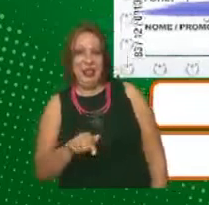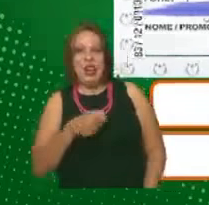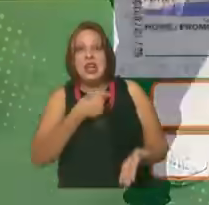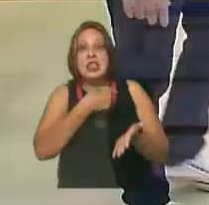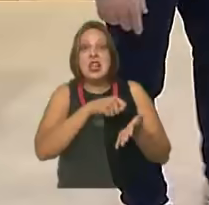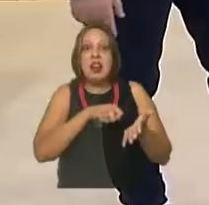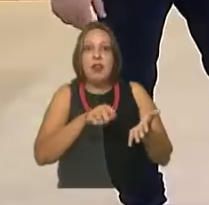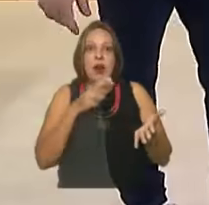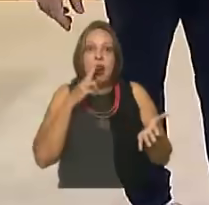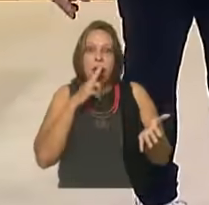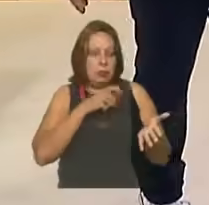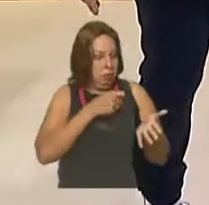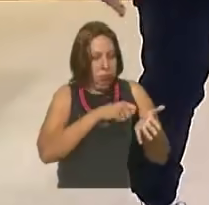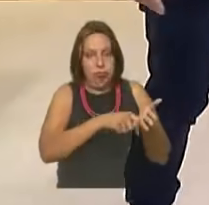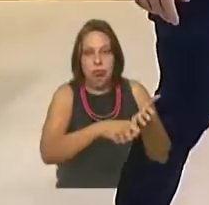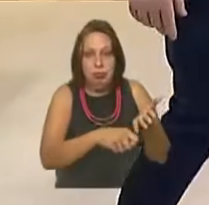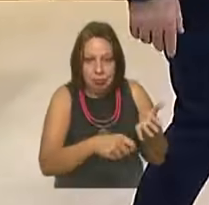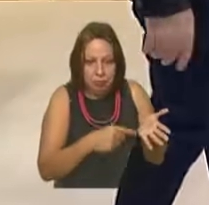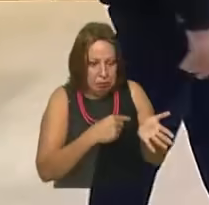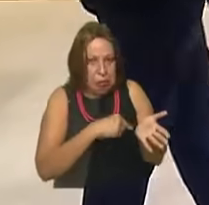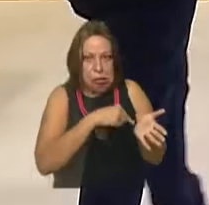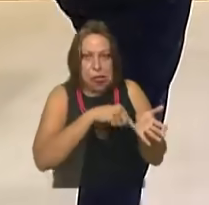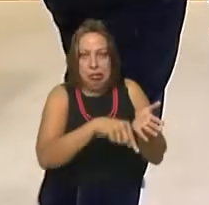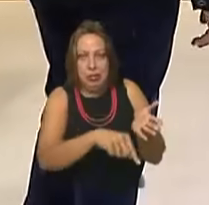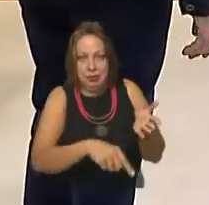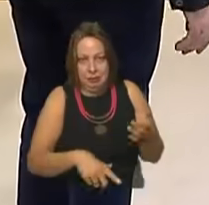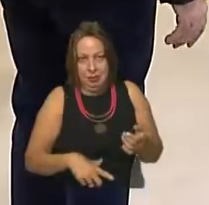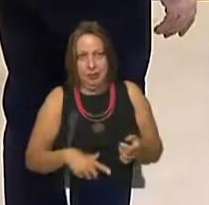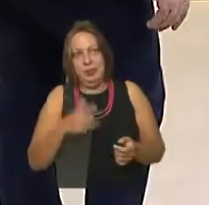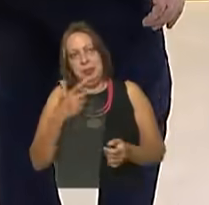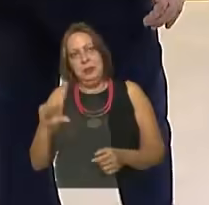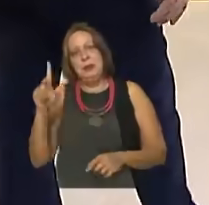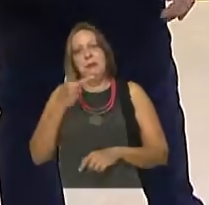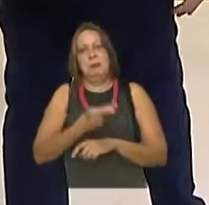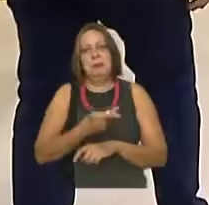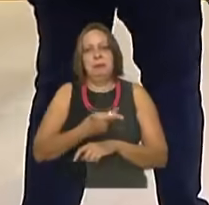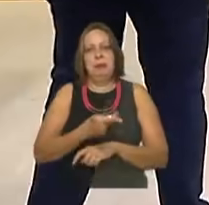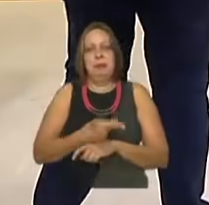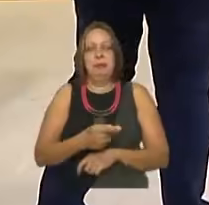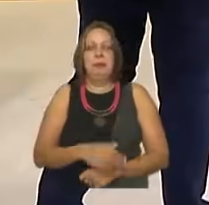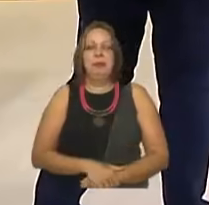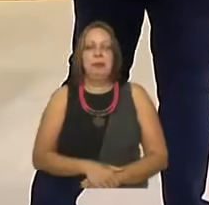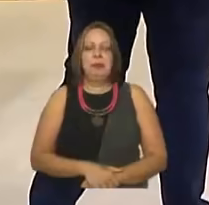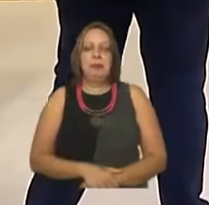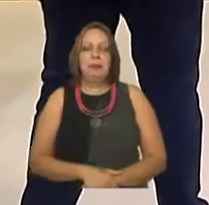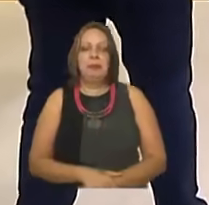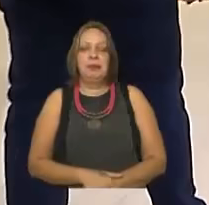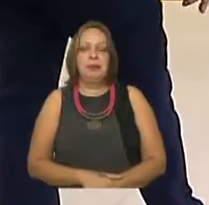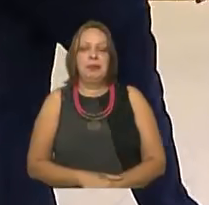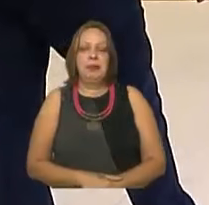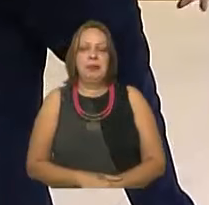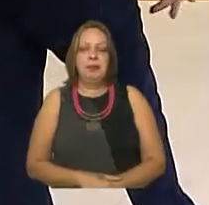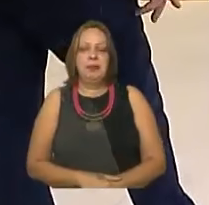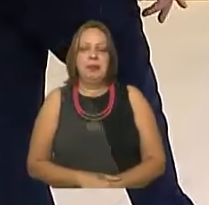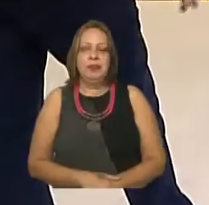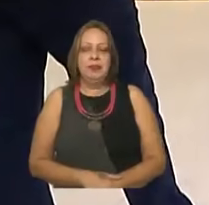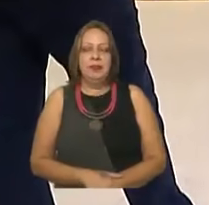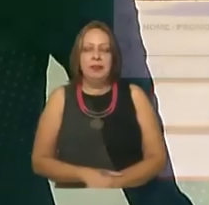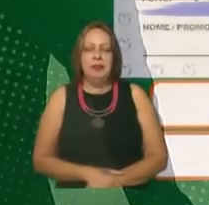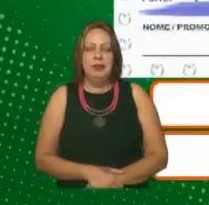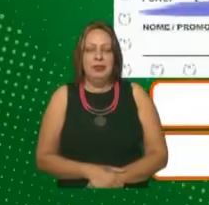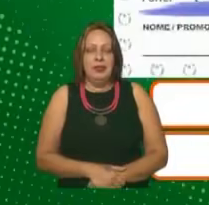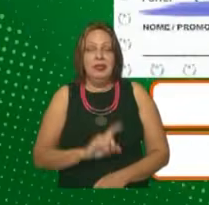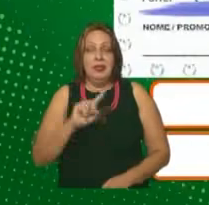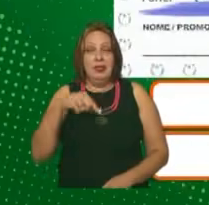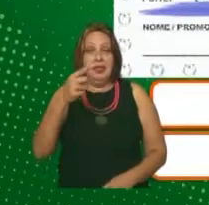ligeirinho também, né? Muito bom, vamos para mais um prêmio, 39º contemplado do Gira hoje. Já tô aqui pensando, serão